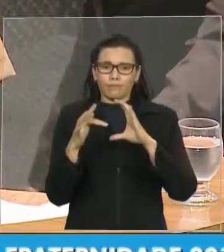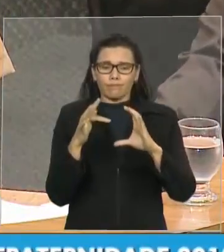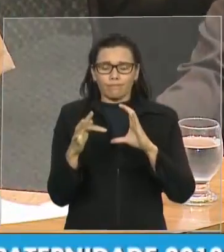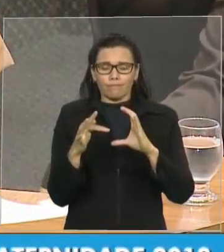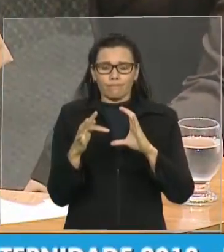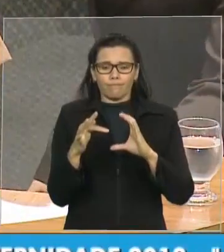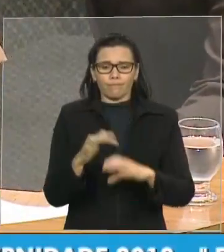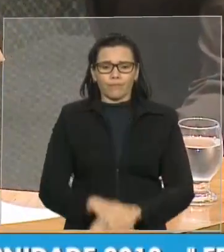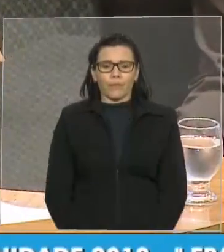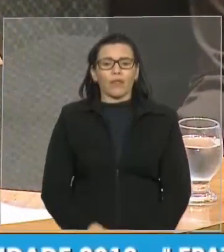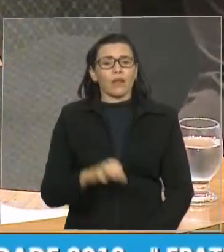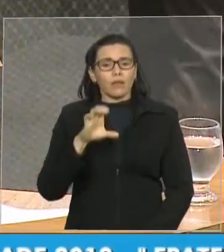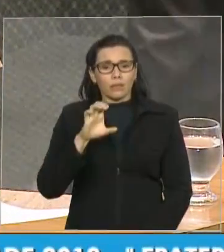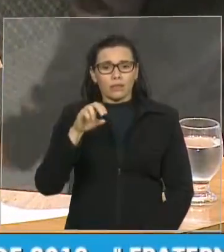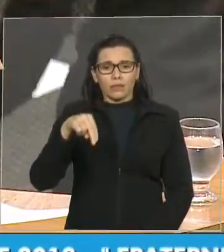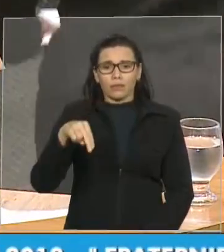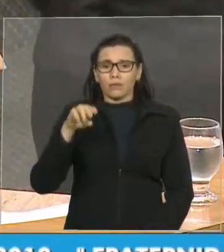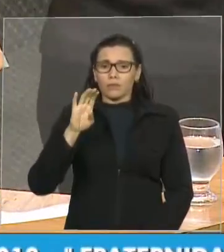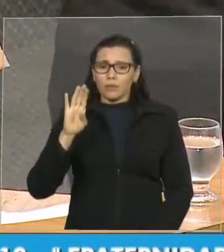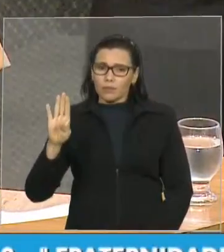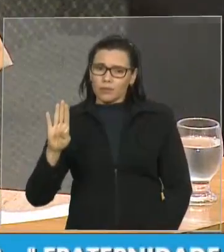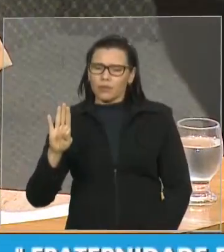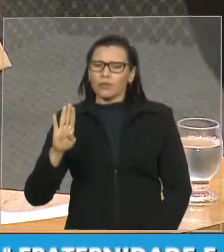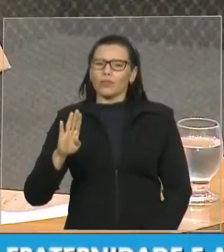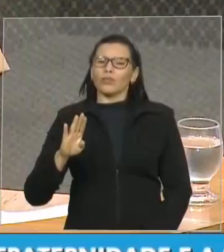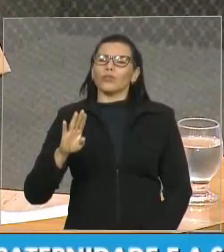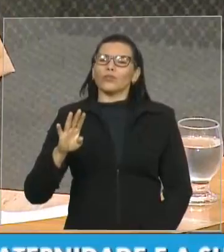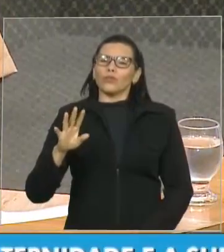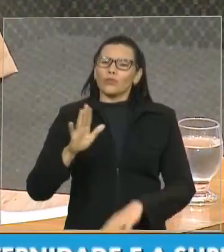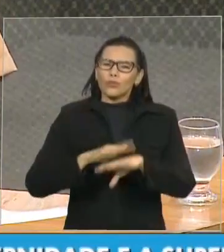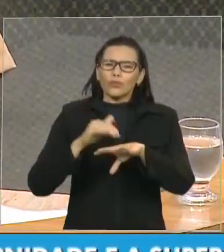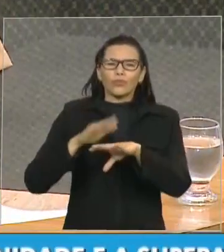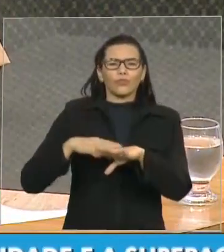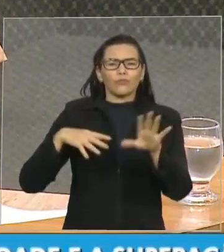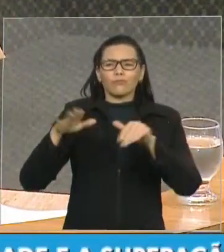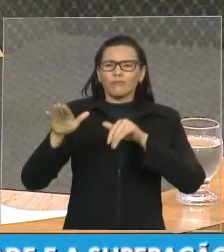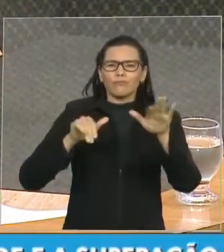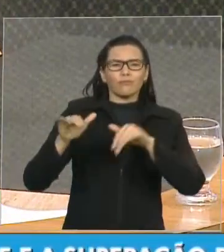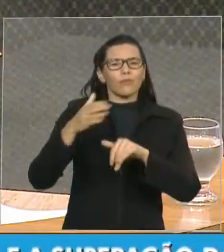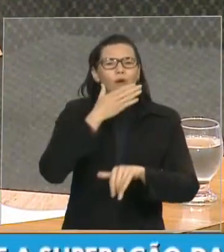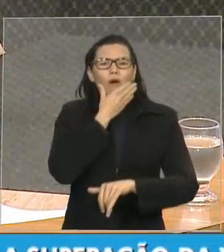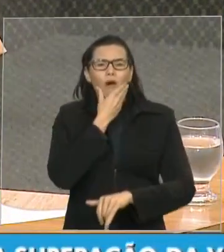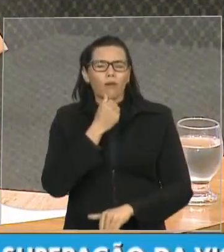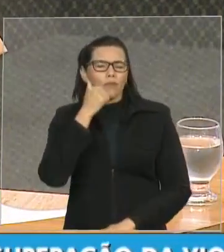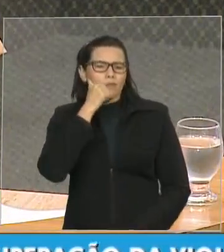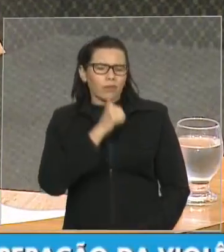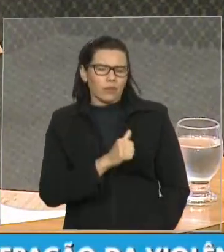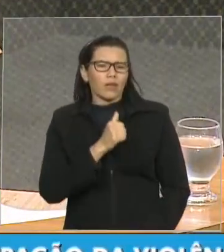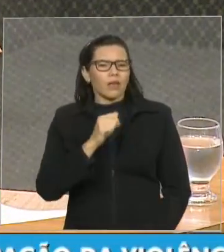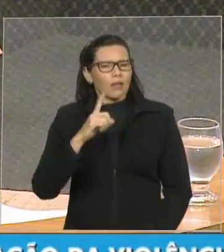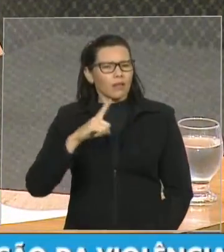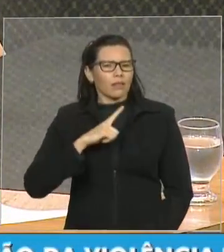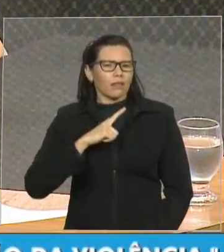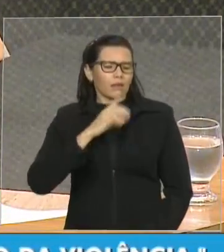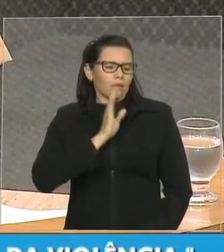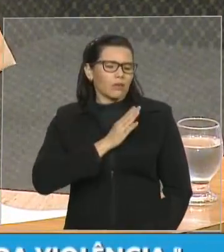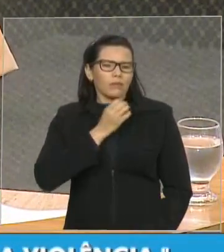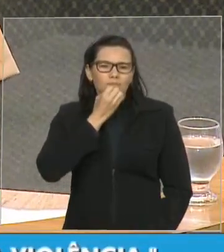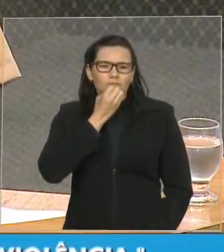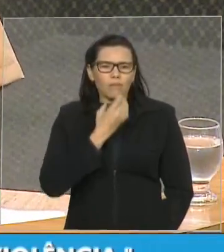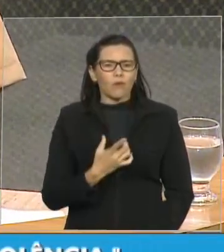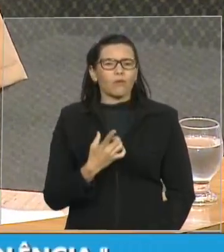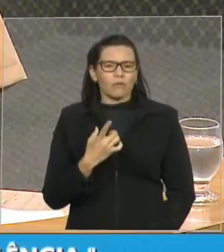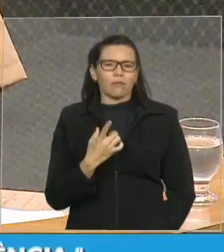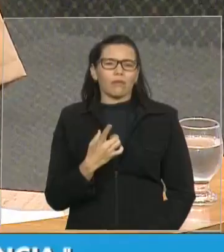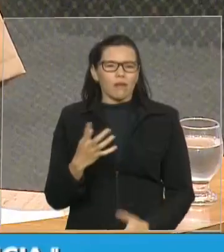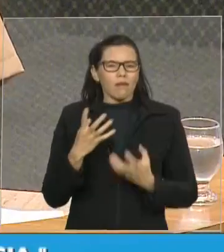pela CNBB, que nos convida, todos os homens e mulheres de boa vontade, para percorrer um